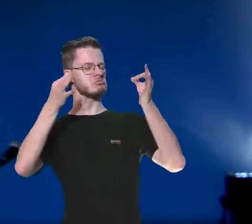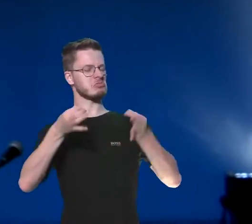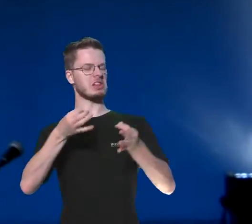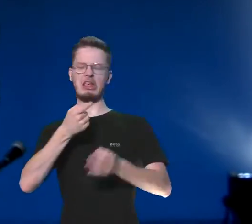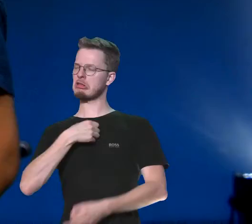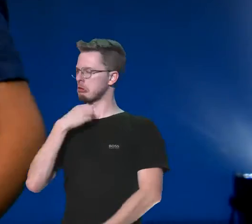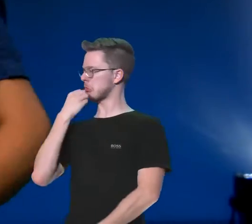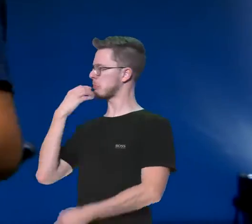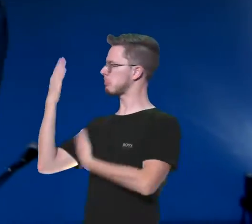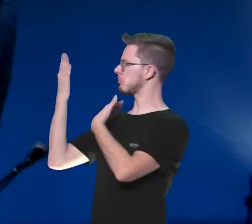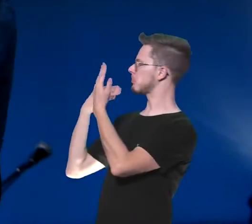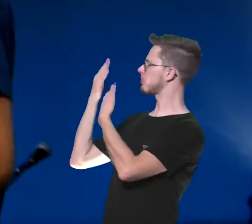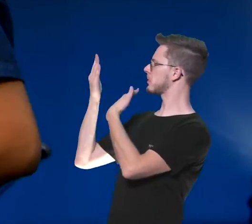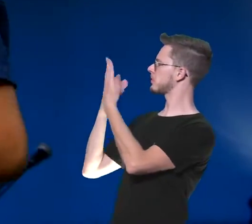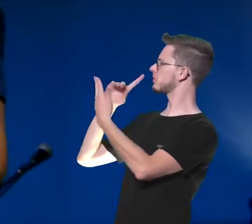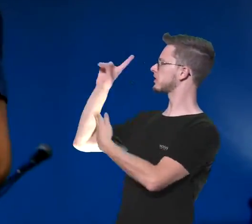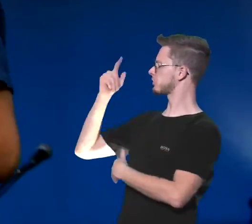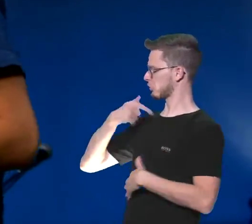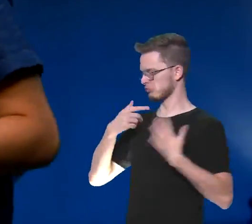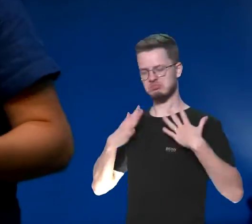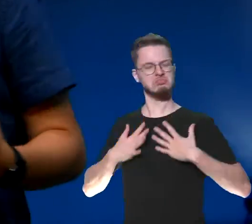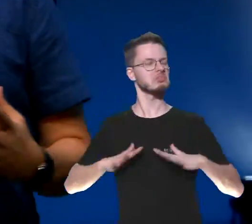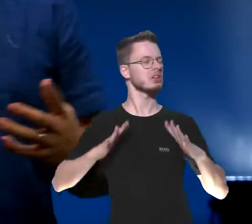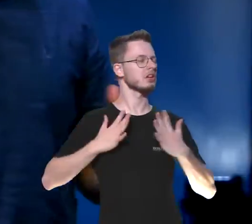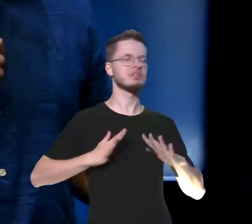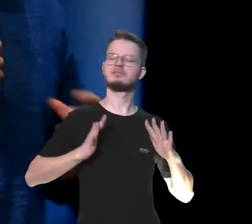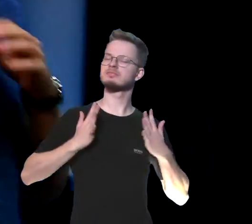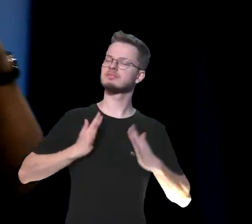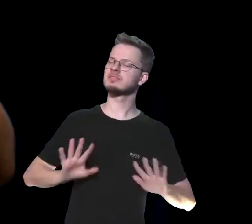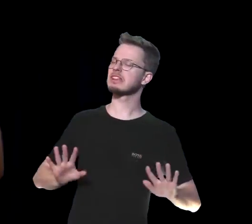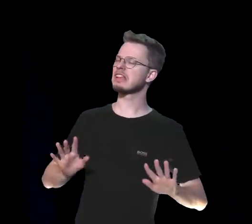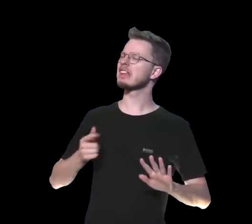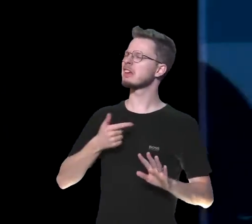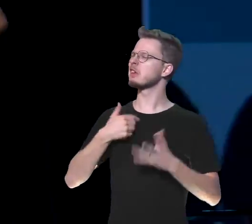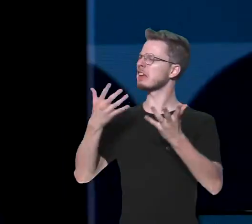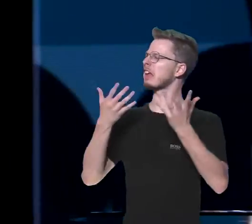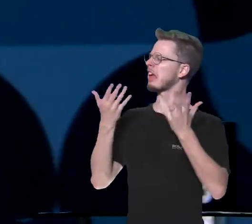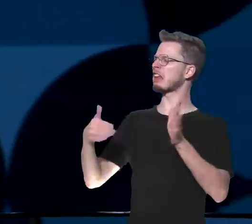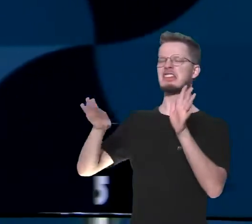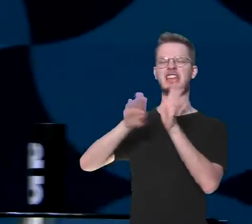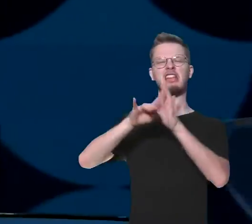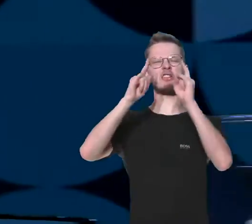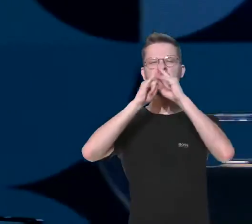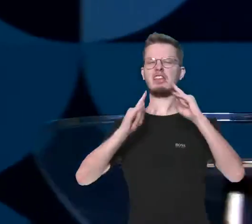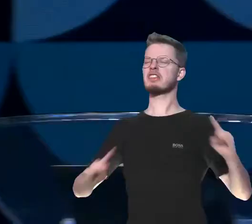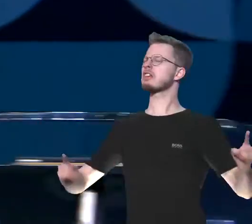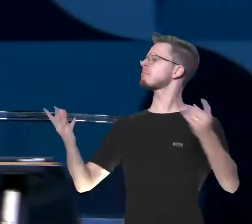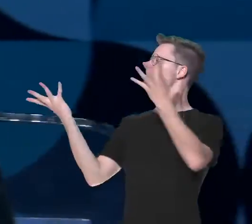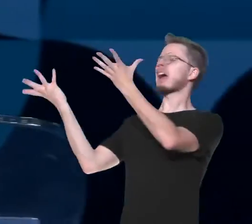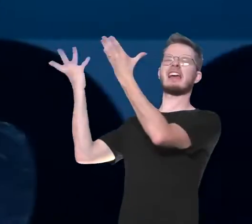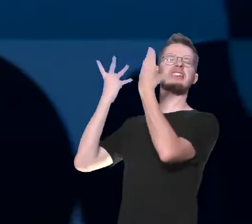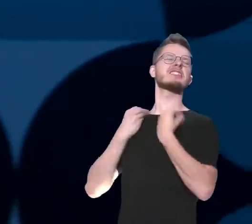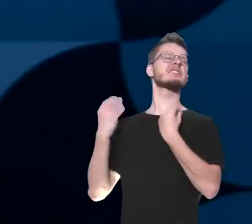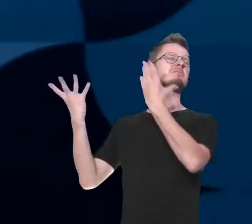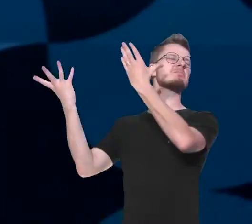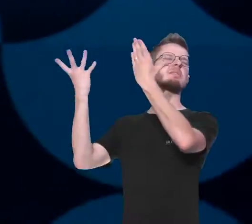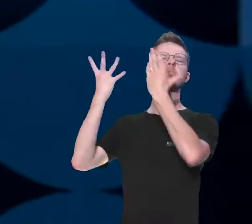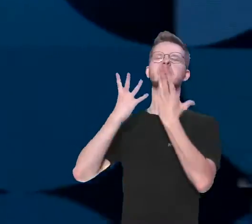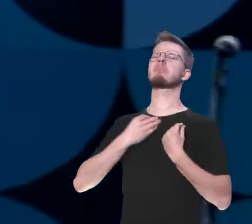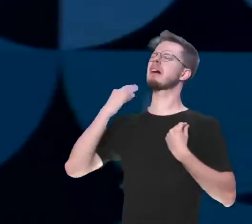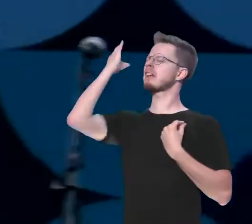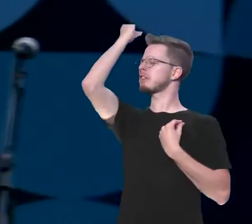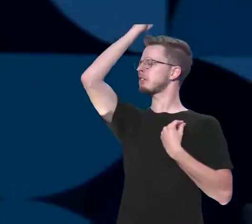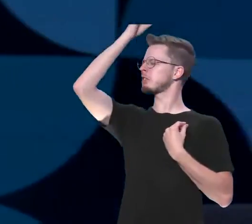com Deus, eu estou tranquilo, né? Nossa, o que eu quero vir aqui nesse retiro para receber mais do Espírito